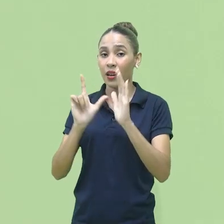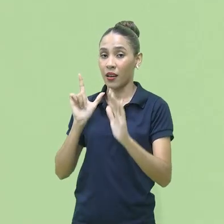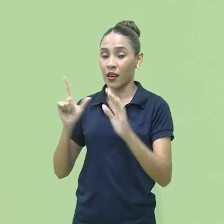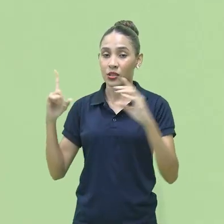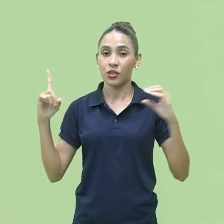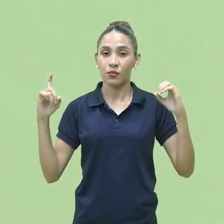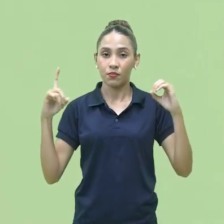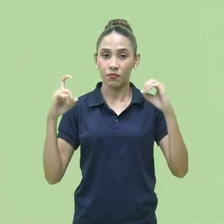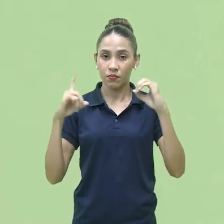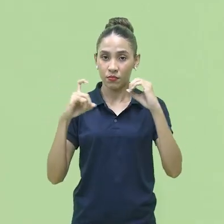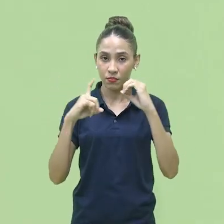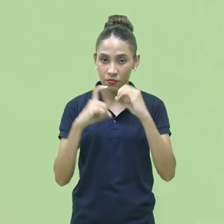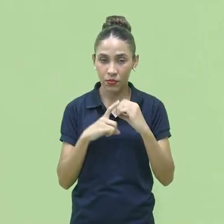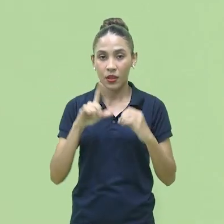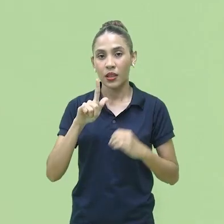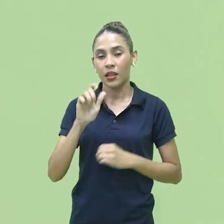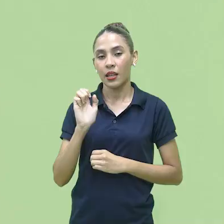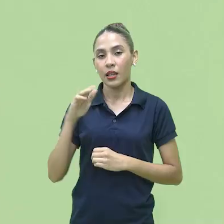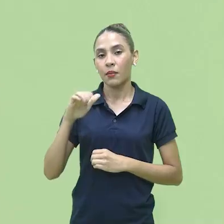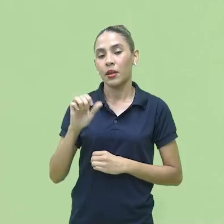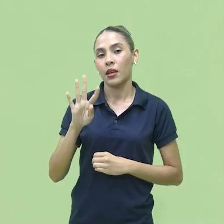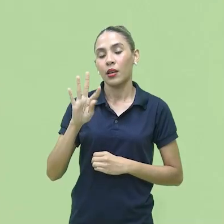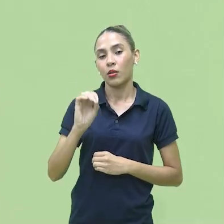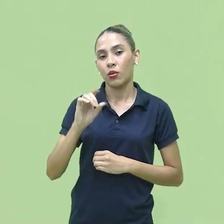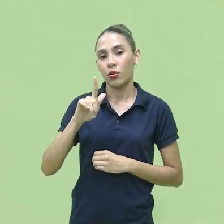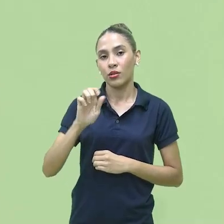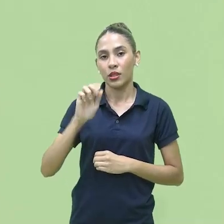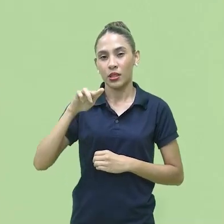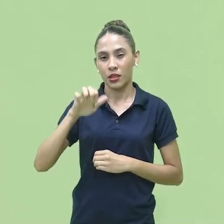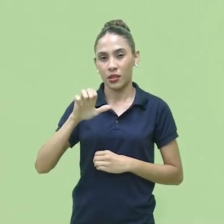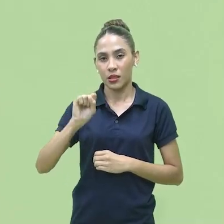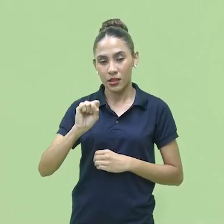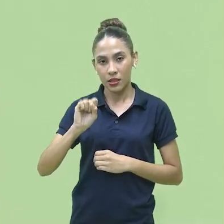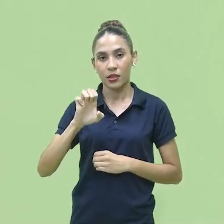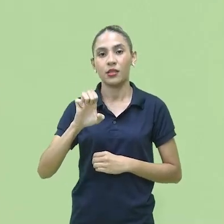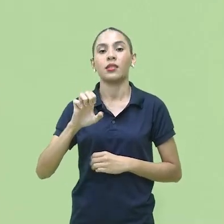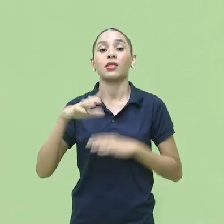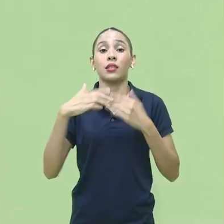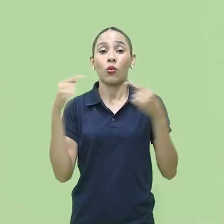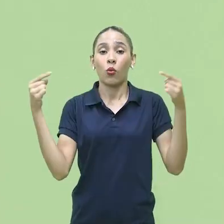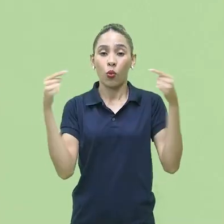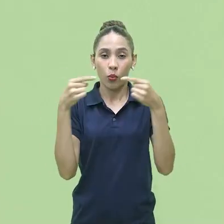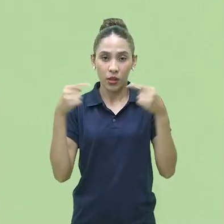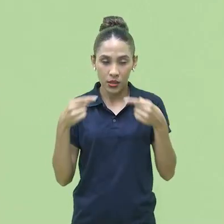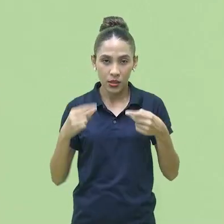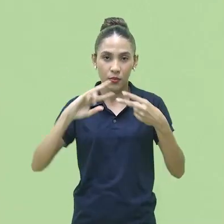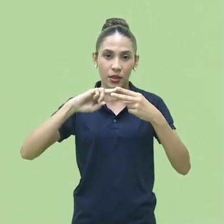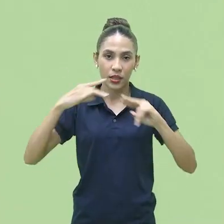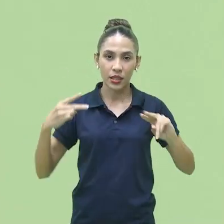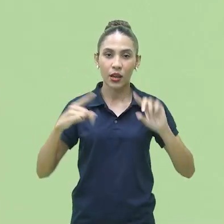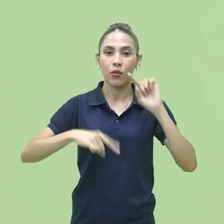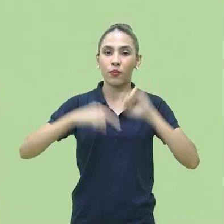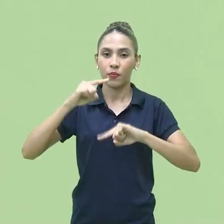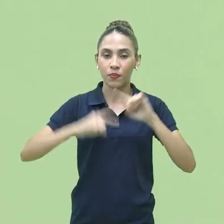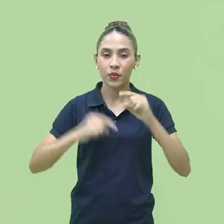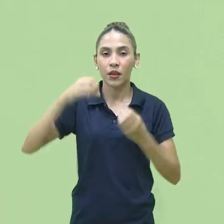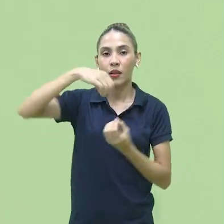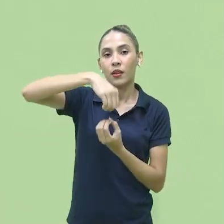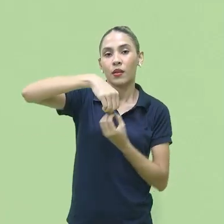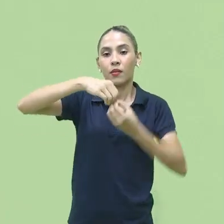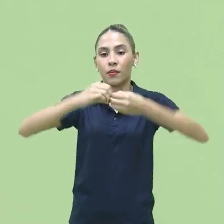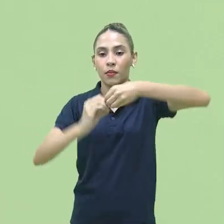processo da fecundação, que é a gametogênese, a recombinação genética do material, né, que é o processo de